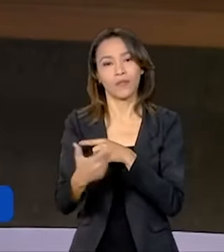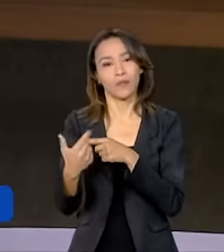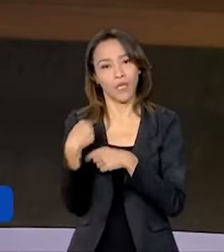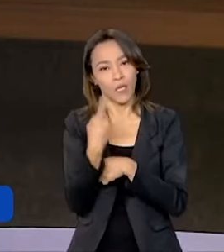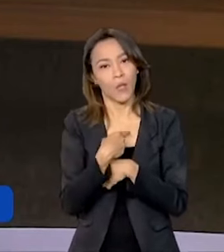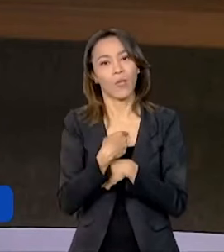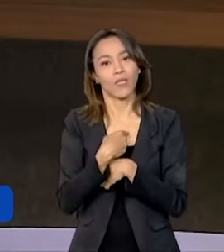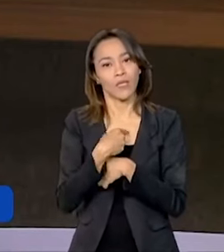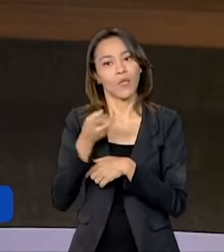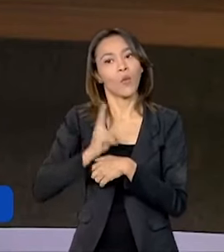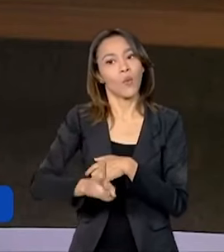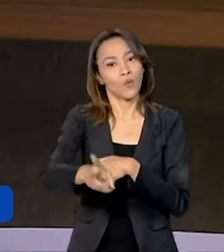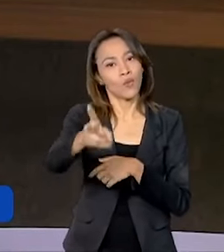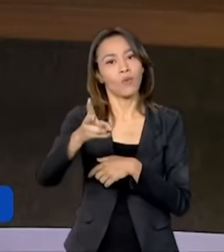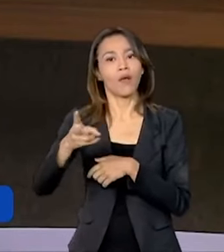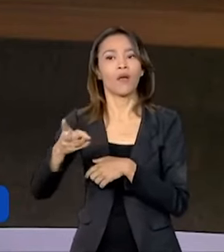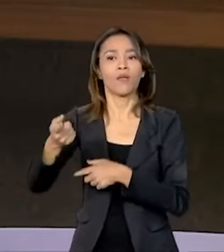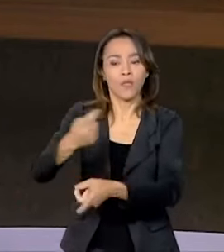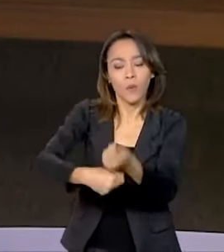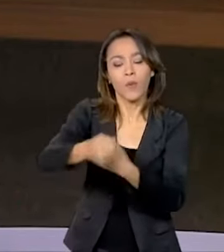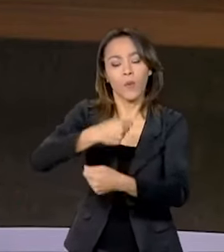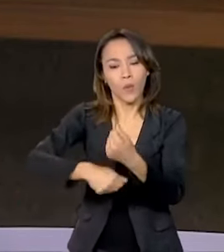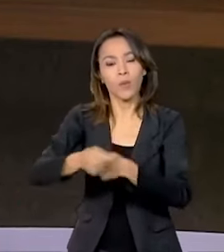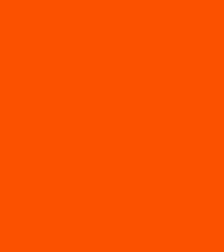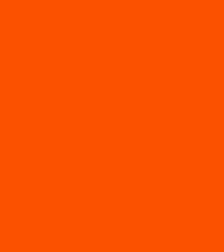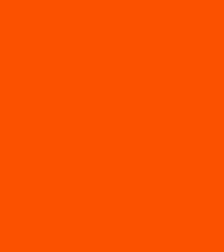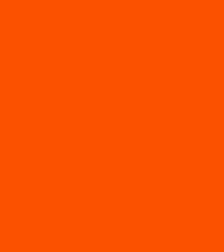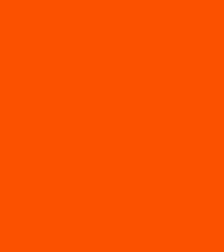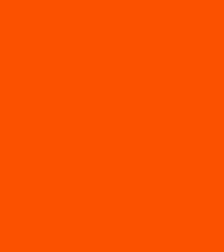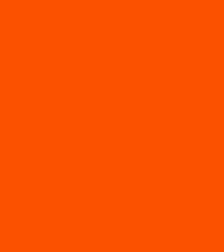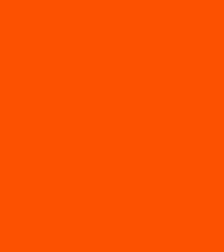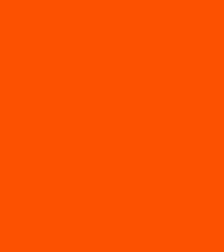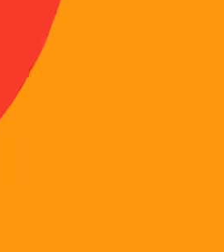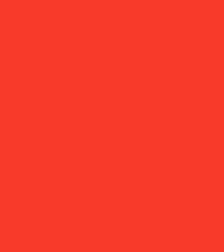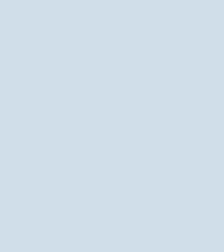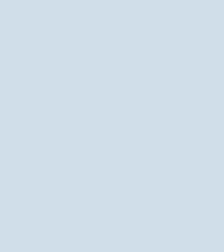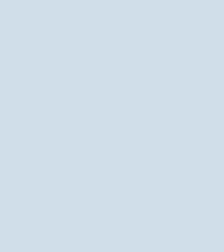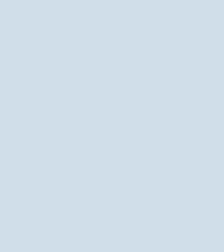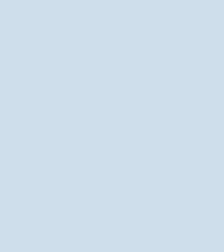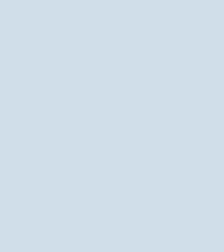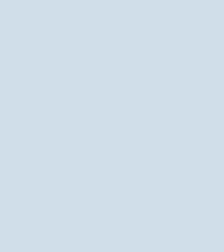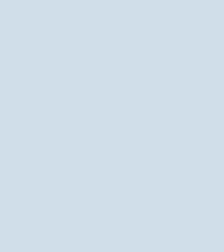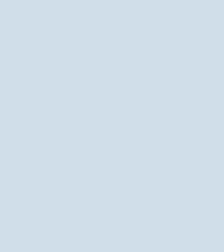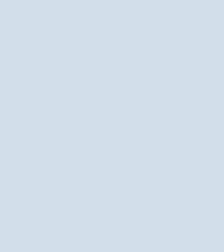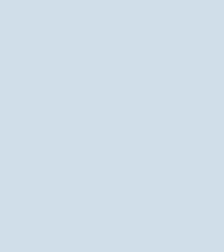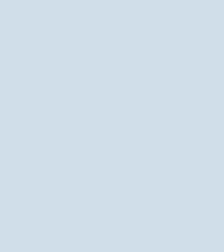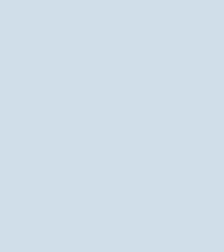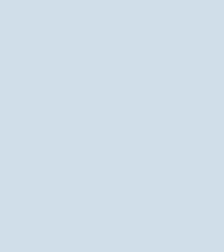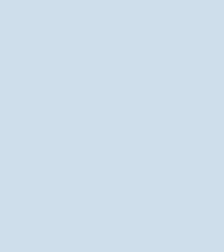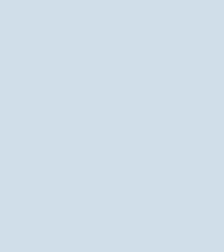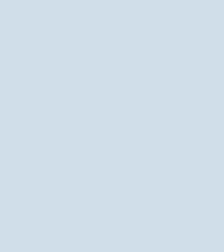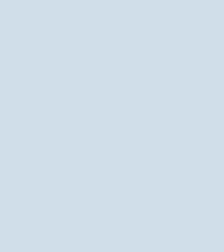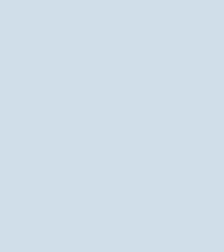nós continuarmos nessa construção de uma Economia mais saudável poder monitor acesse agora e